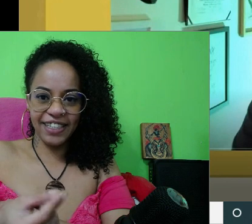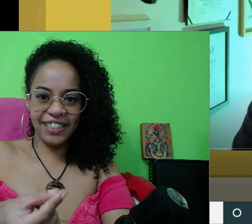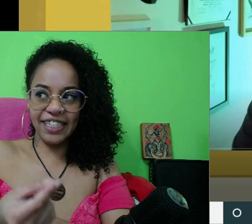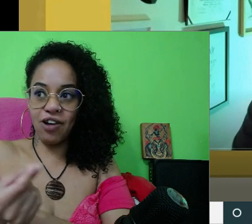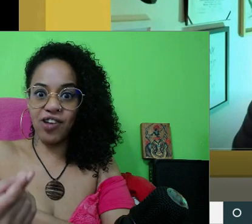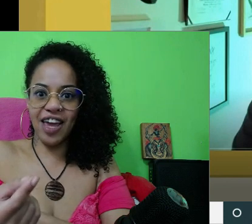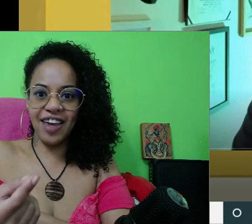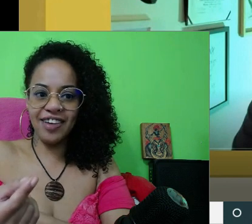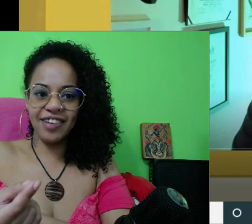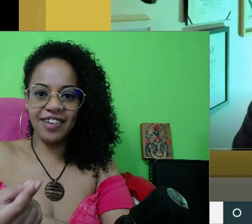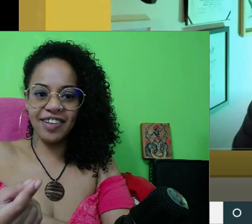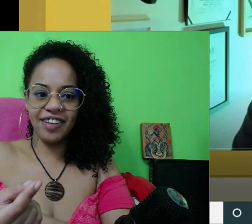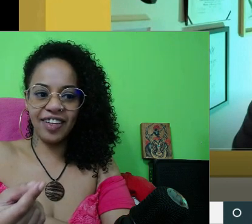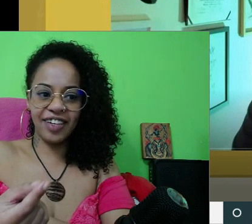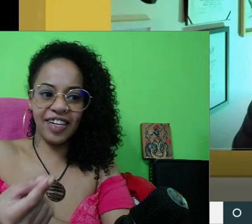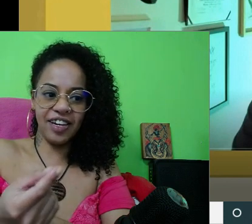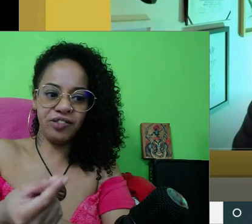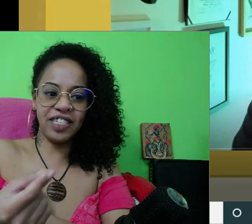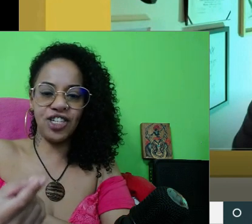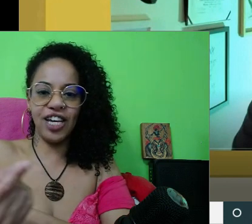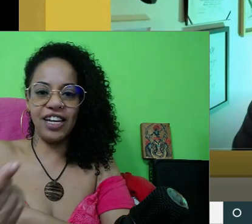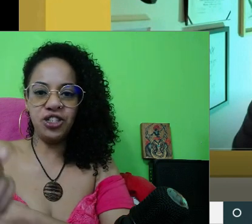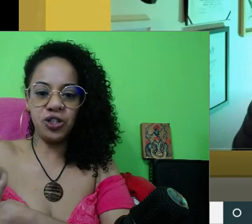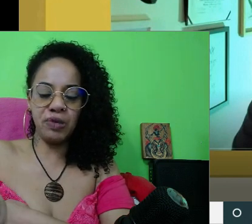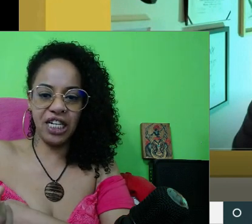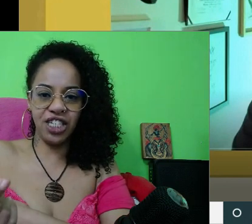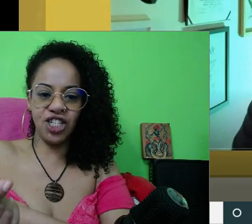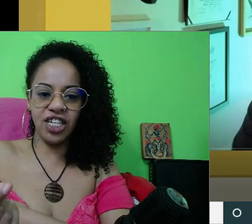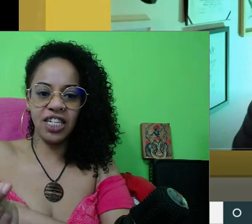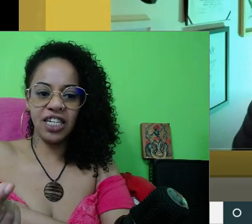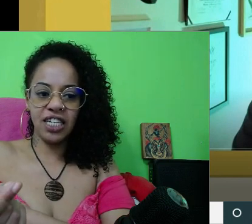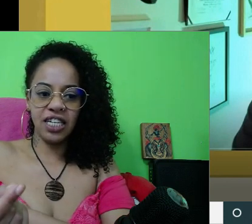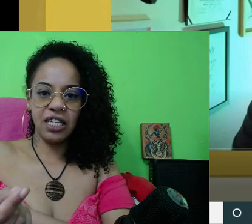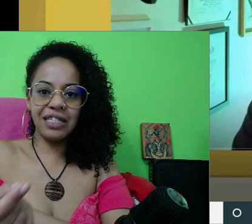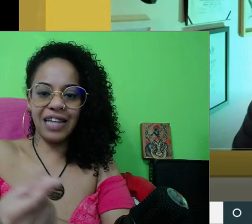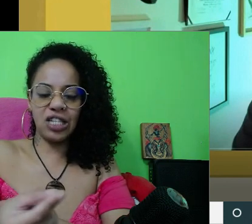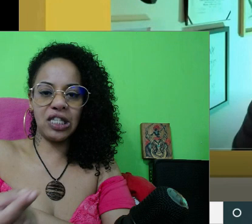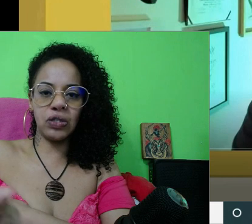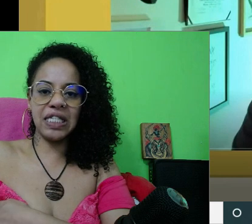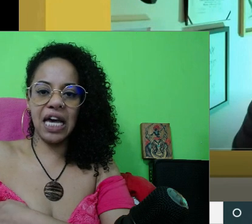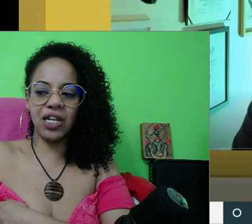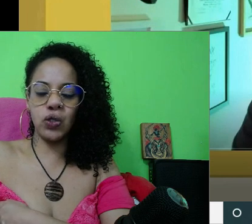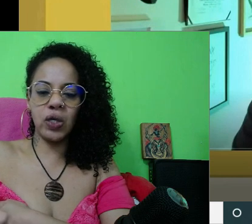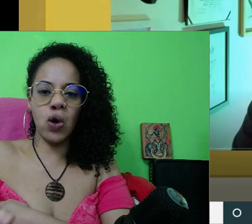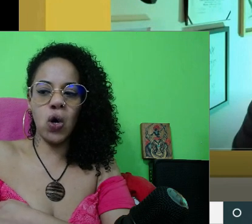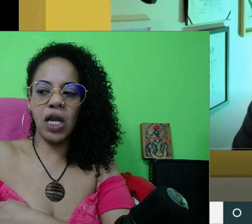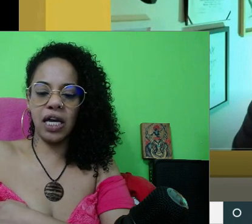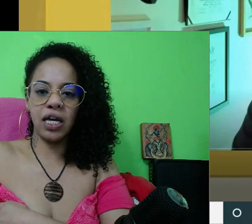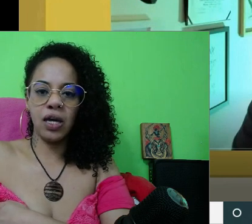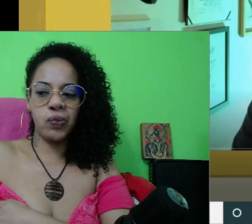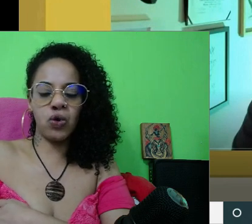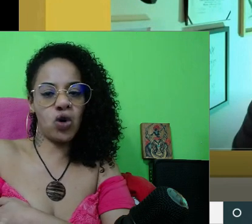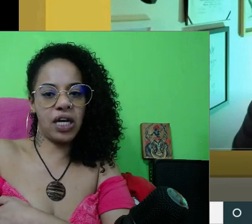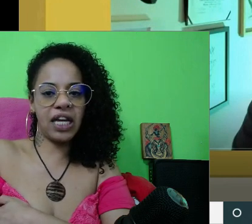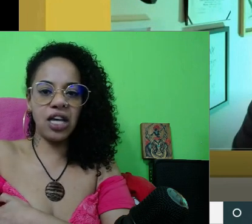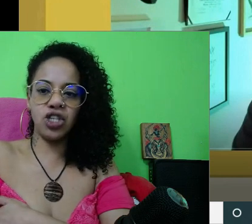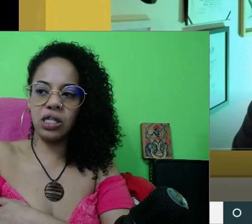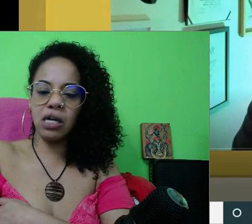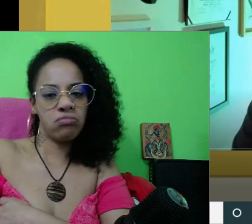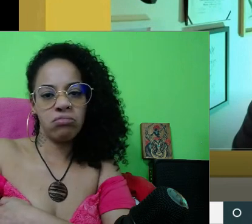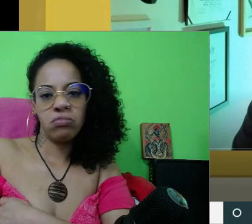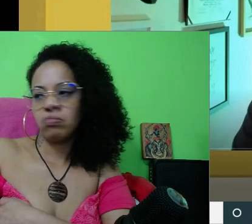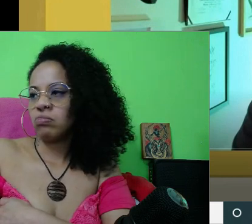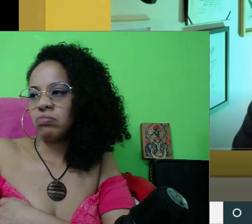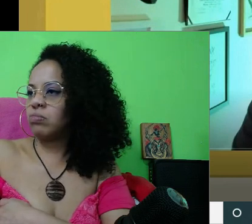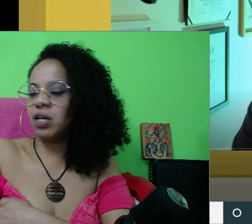se alguém que não seja ele te dominante está ditando as regras do que é o rolê porque o rolê